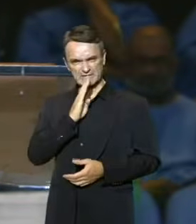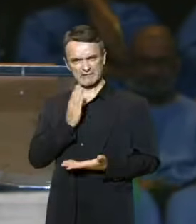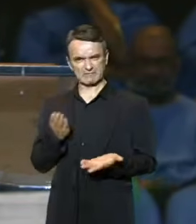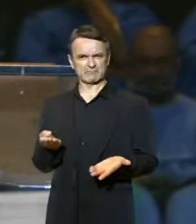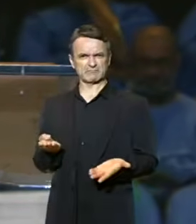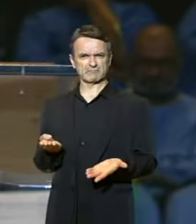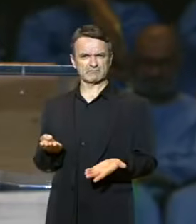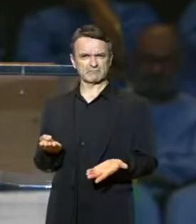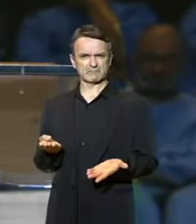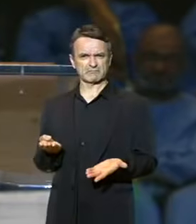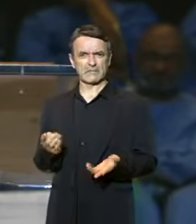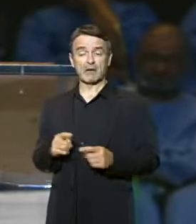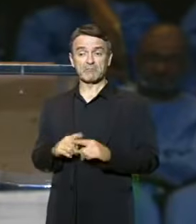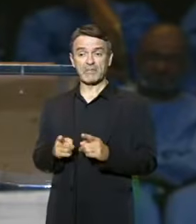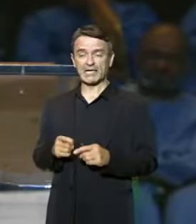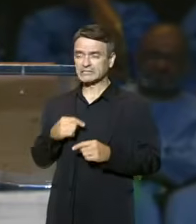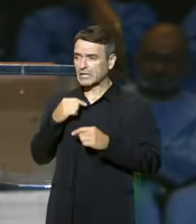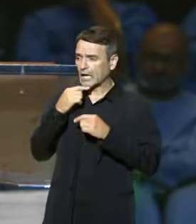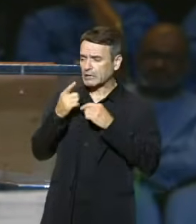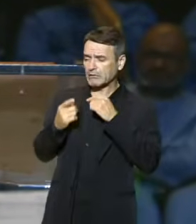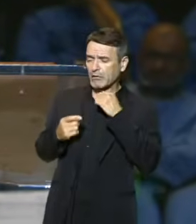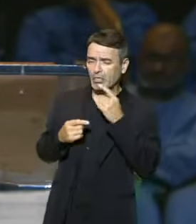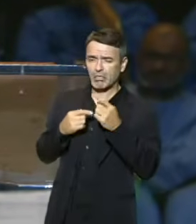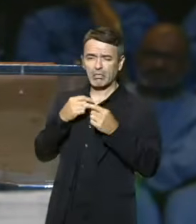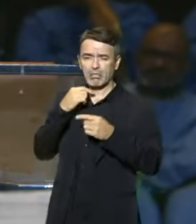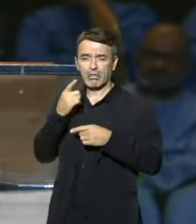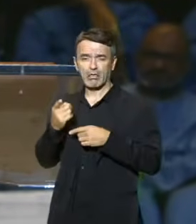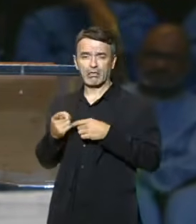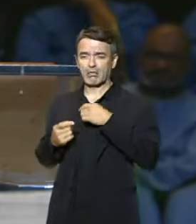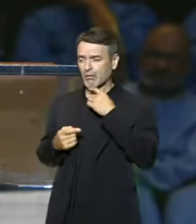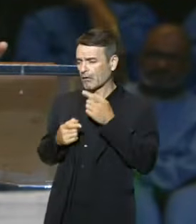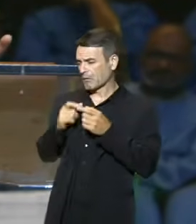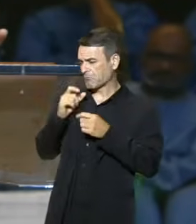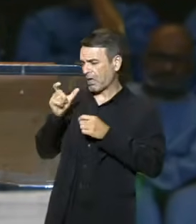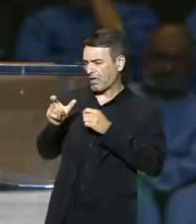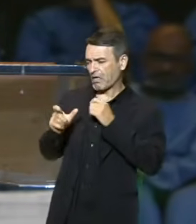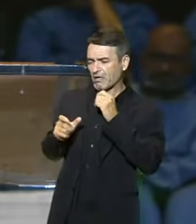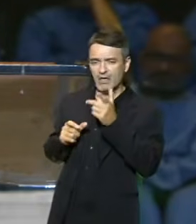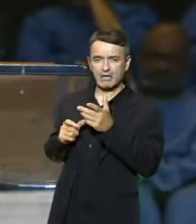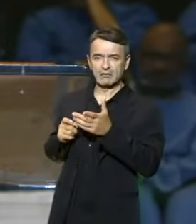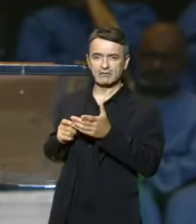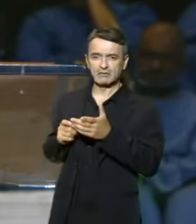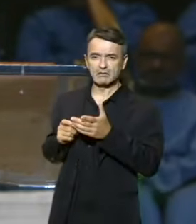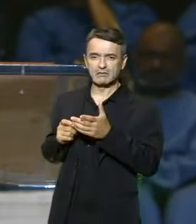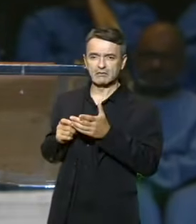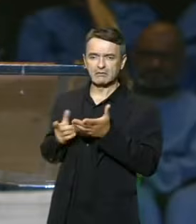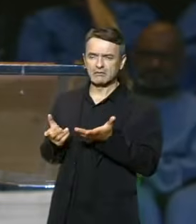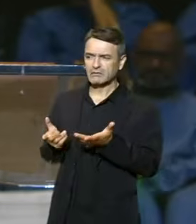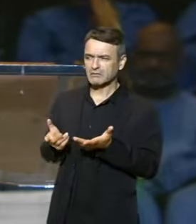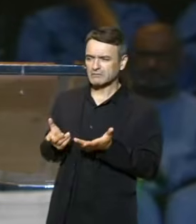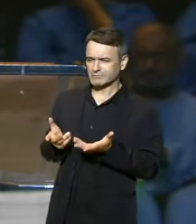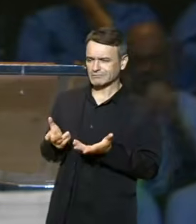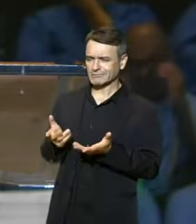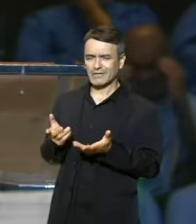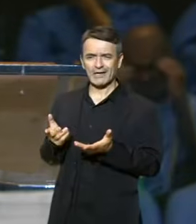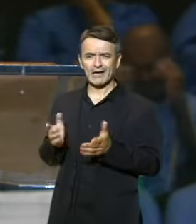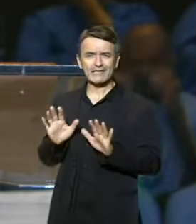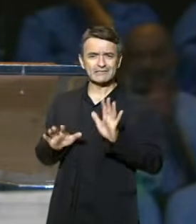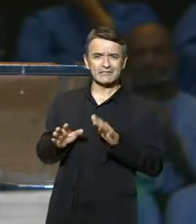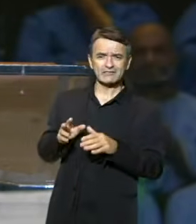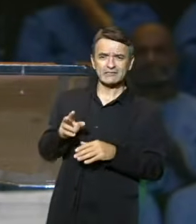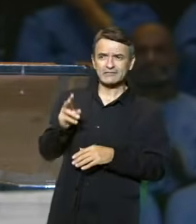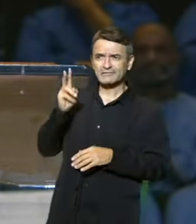murmuração afeta a gente de tal maneira que a gente vai tendo até uma certa amnésia,